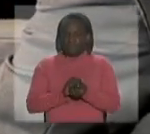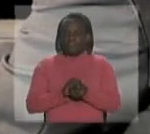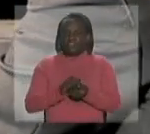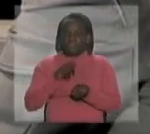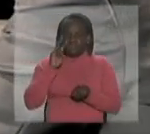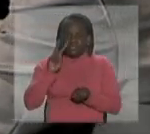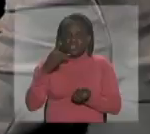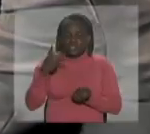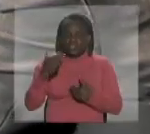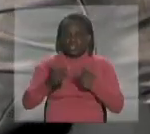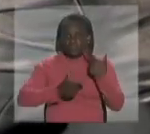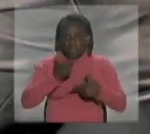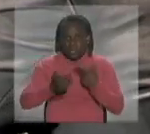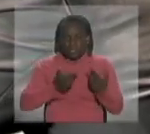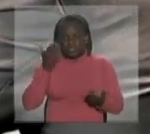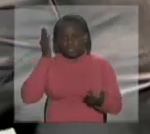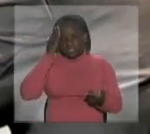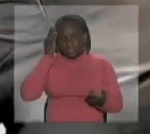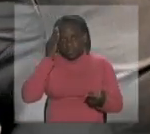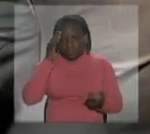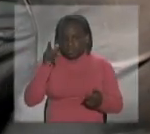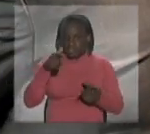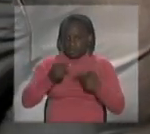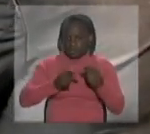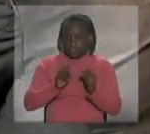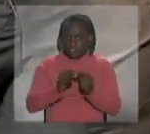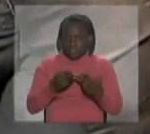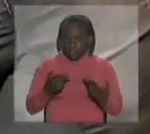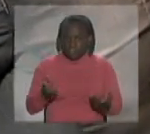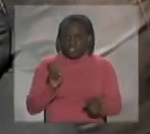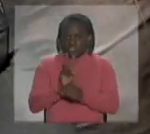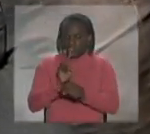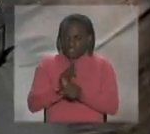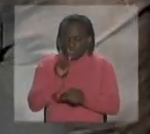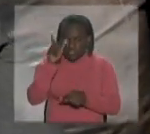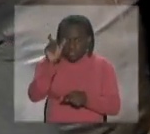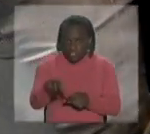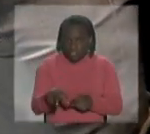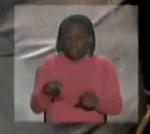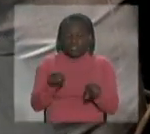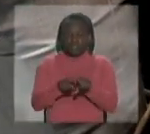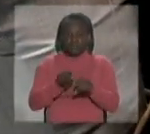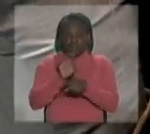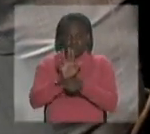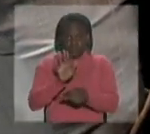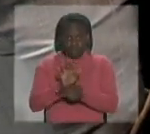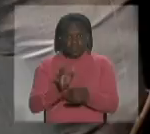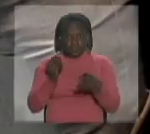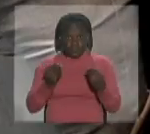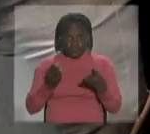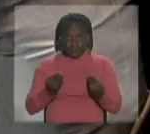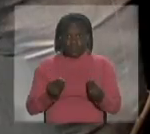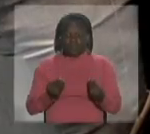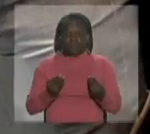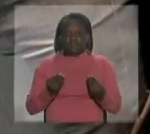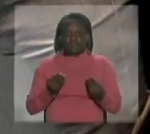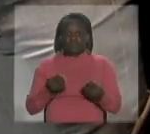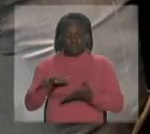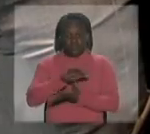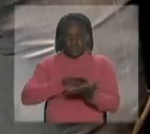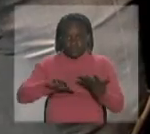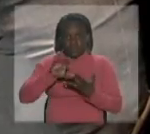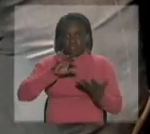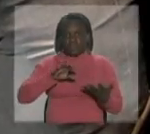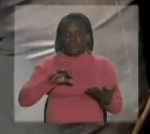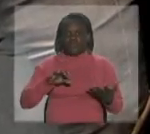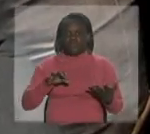teu trabalho, saber o que você tem feito, o que você representa e a contribuição que você tem dado para esse